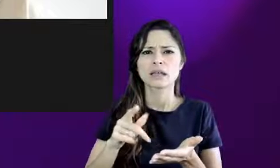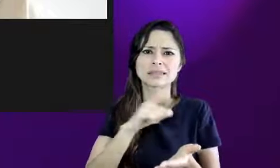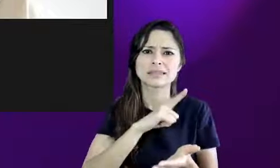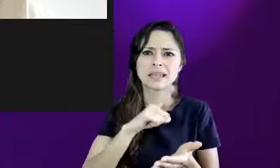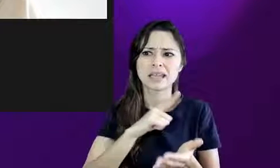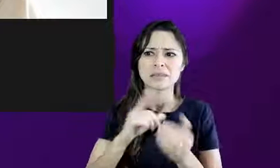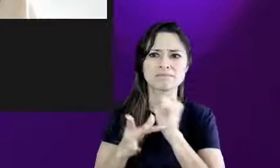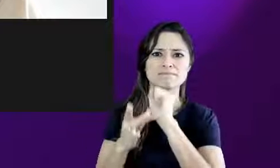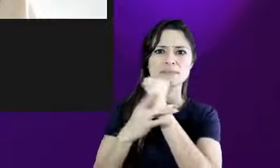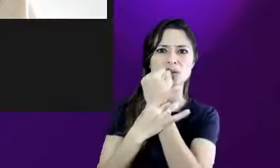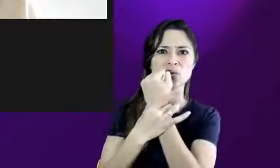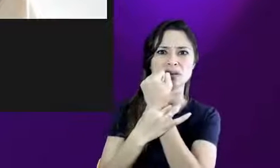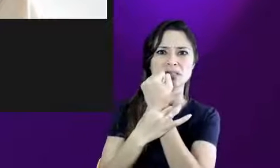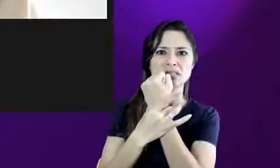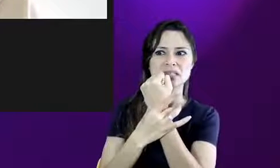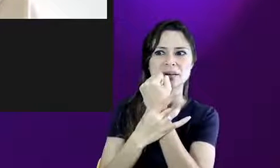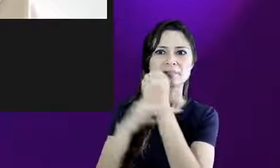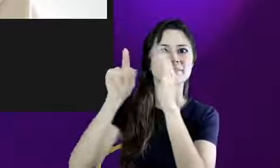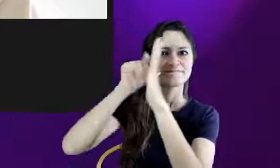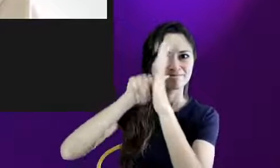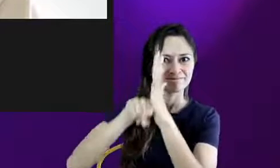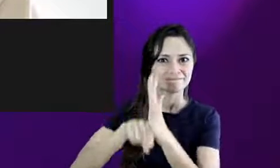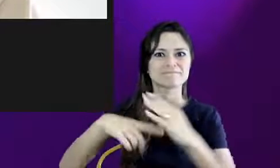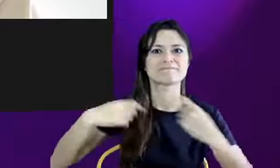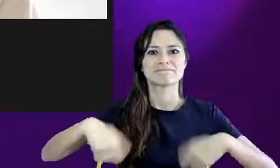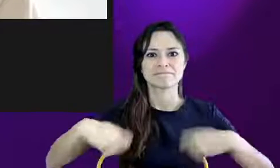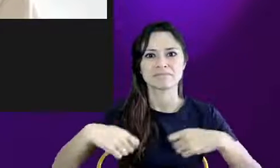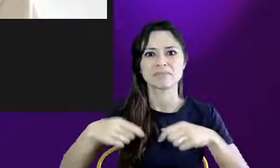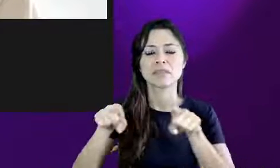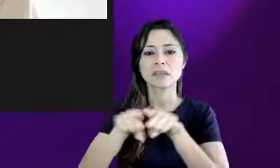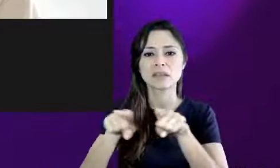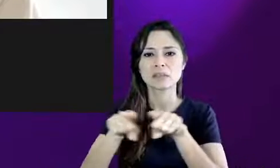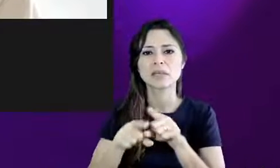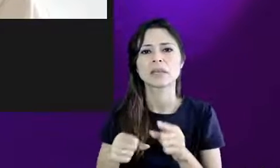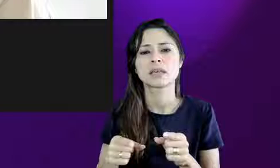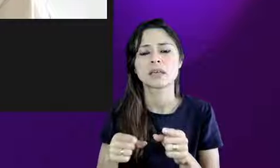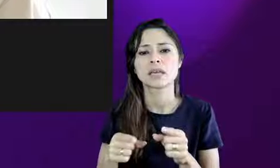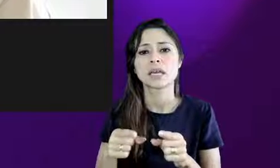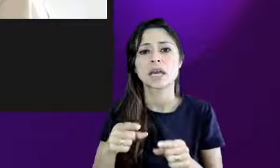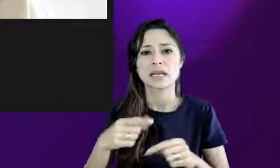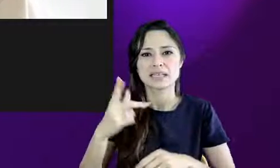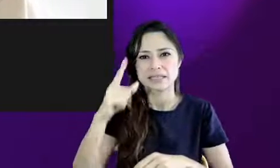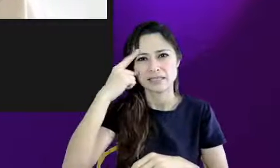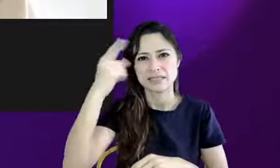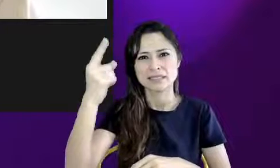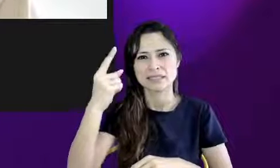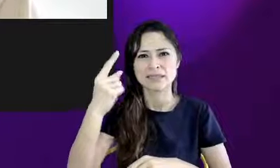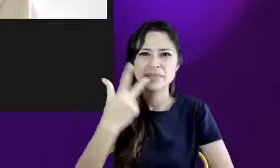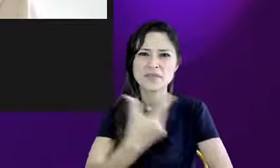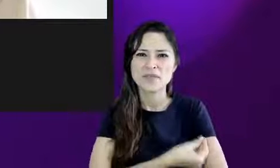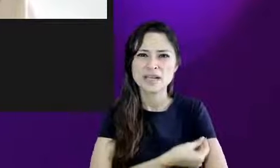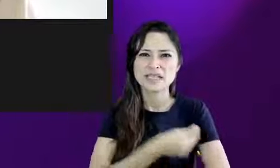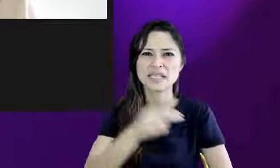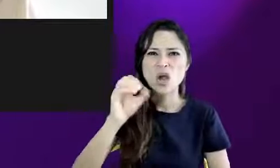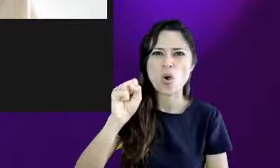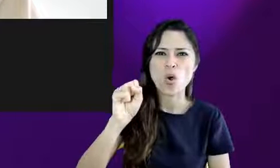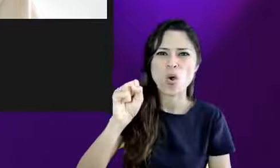também com relação à questão dos zoster, porque a vacina para os zoster, nesse caso, vai ser muito